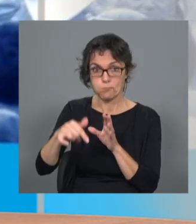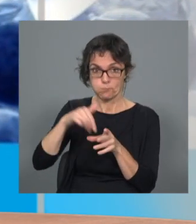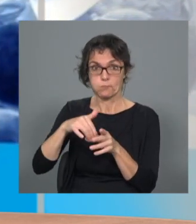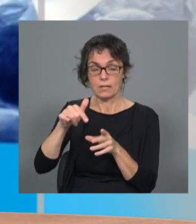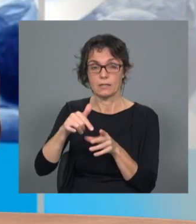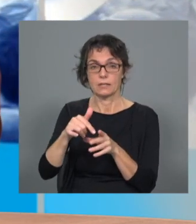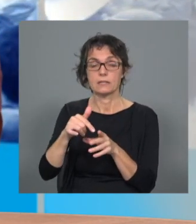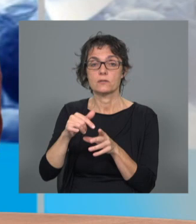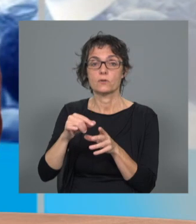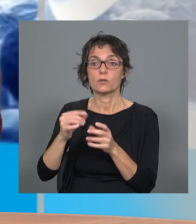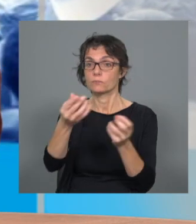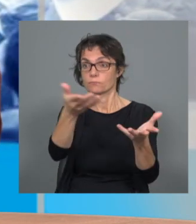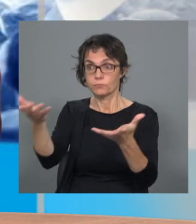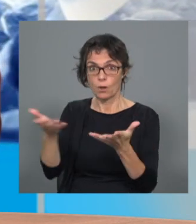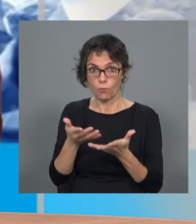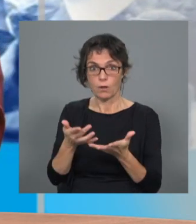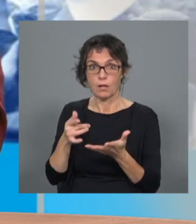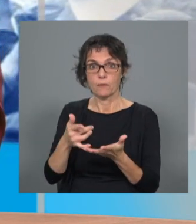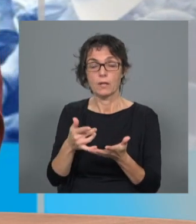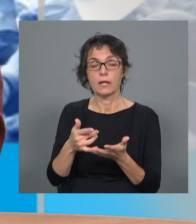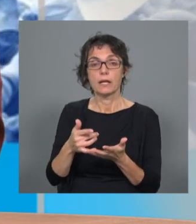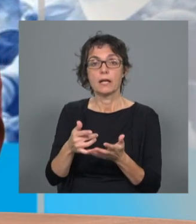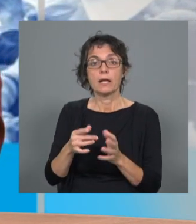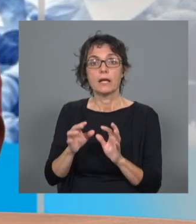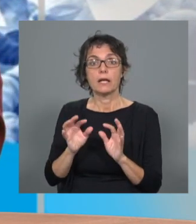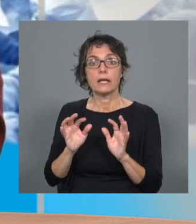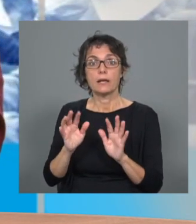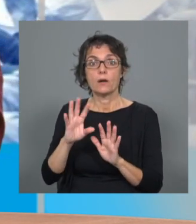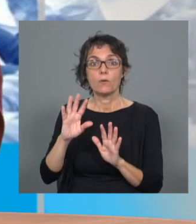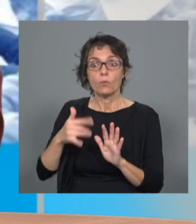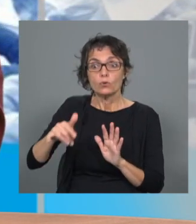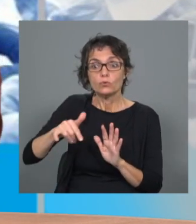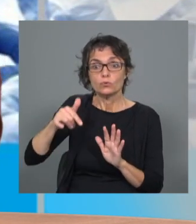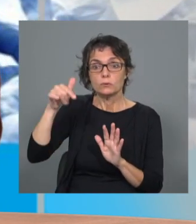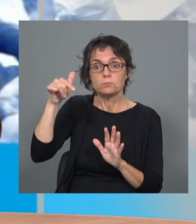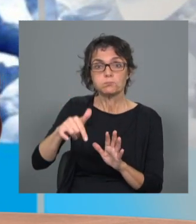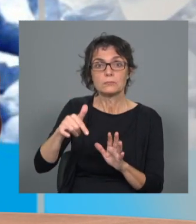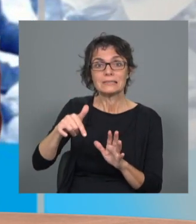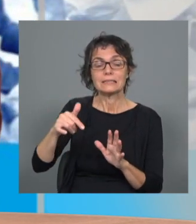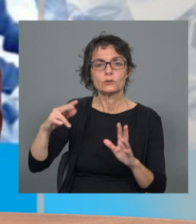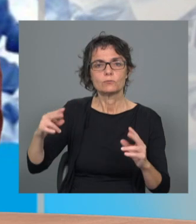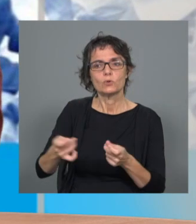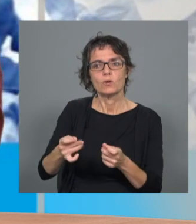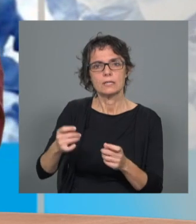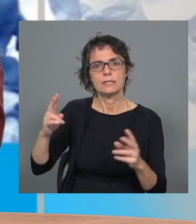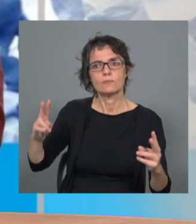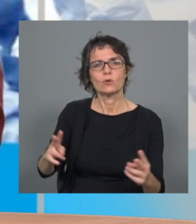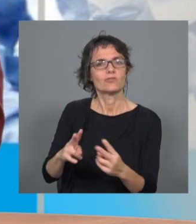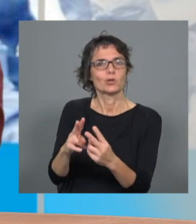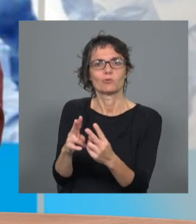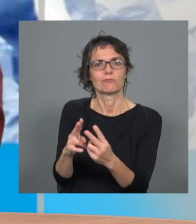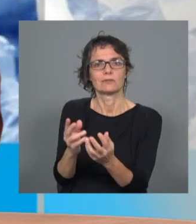dioceses de acolhimento, a partir do momento que nós teremos dentro da nossa Diocese a própria jornada,